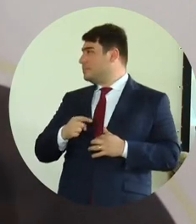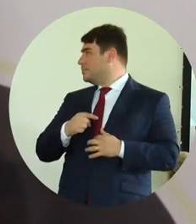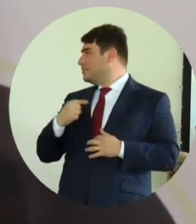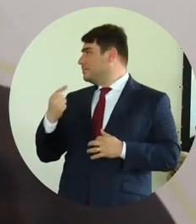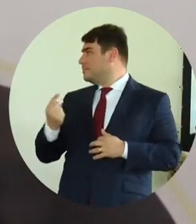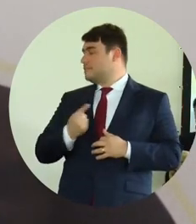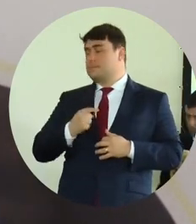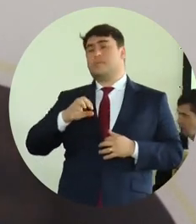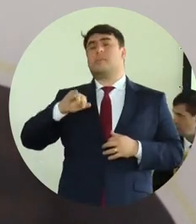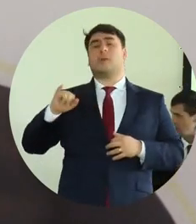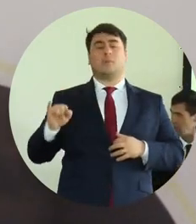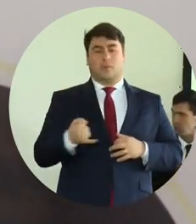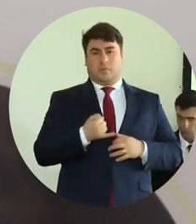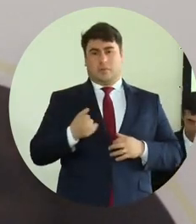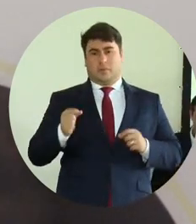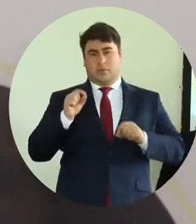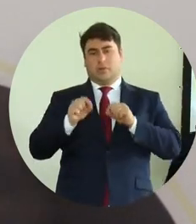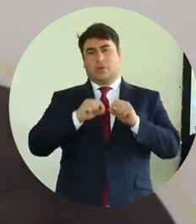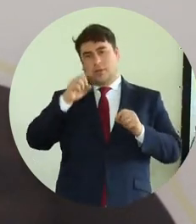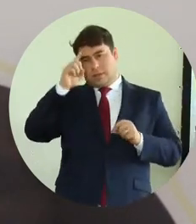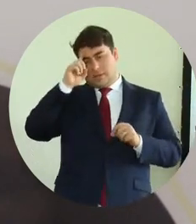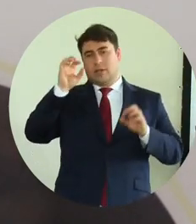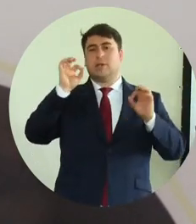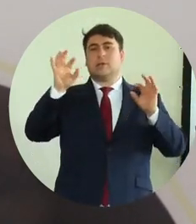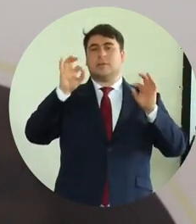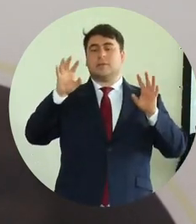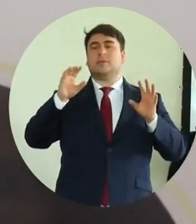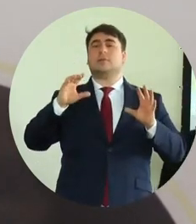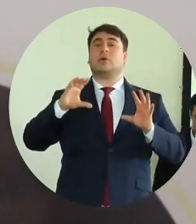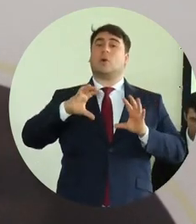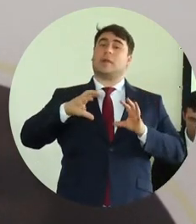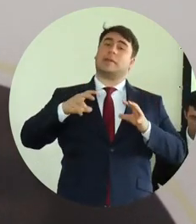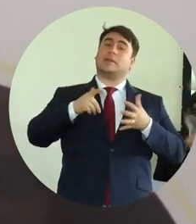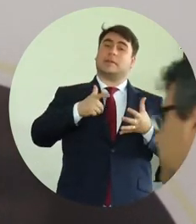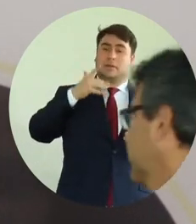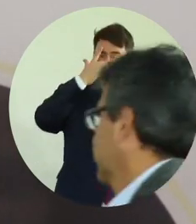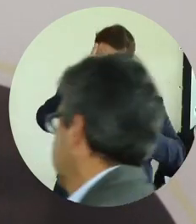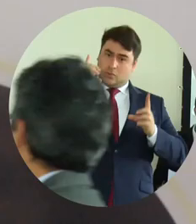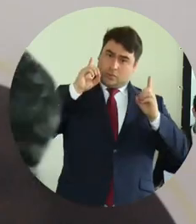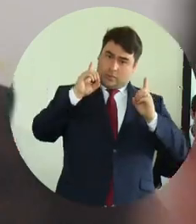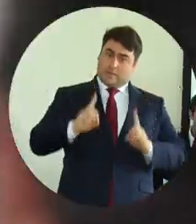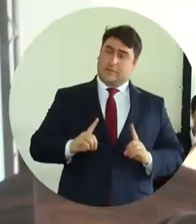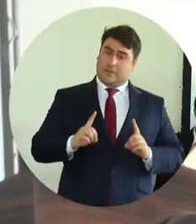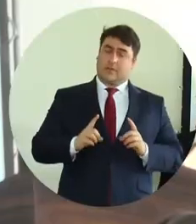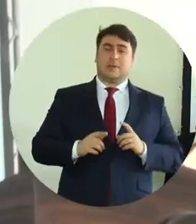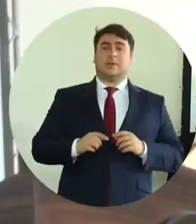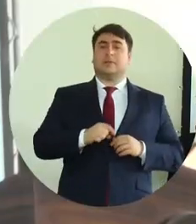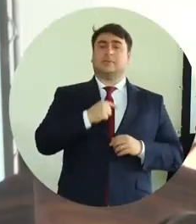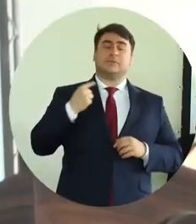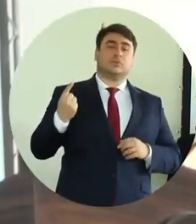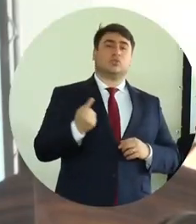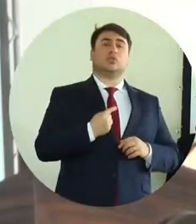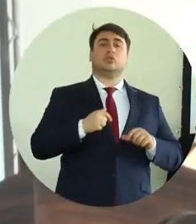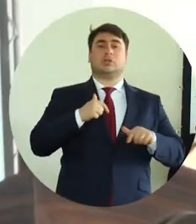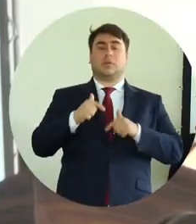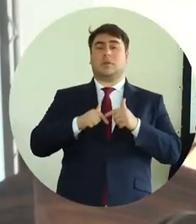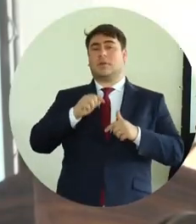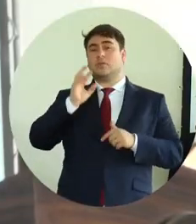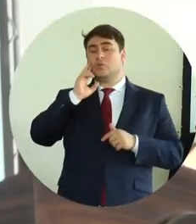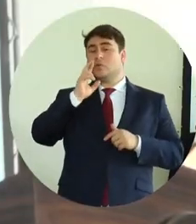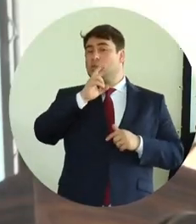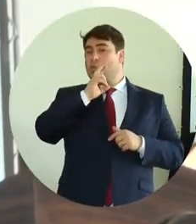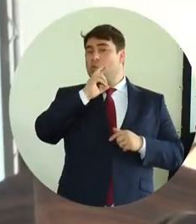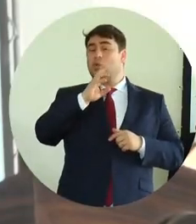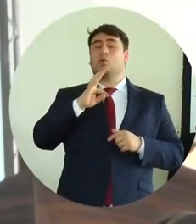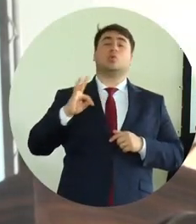nós, aproveitando que era a data especial, o Dia Internacional das Pessoas com Deficiência, nós operamos um restaurante